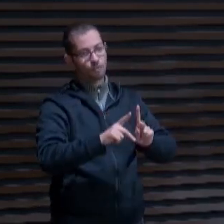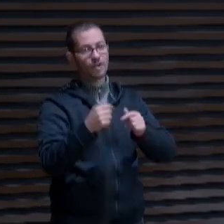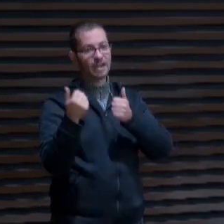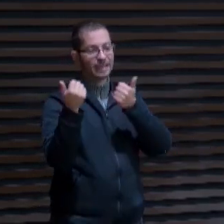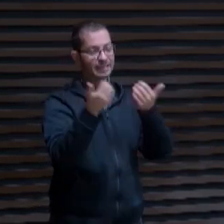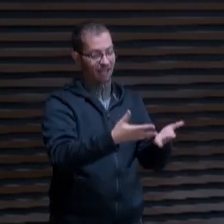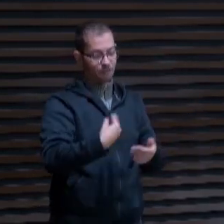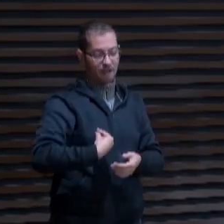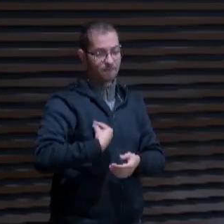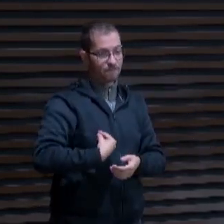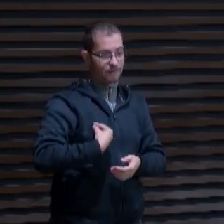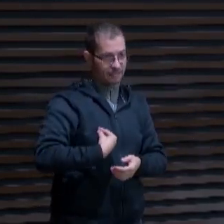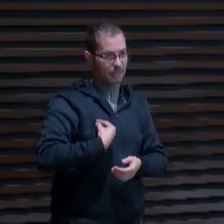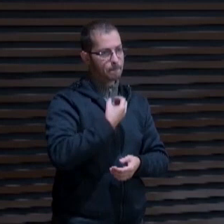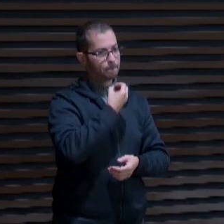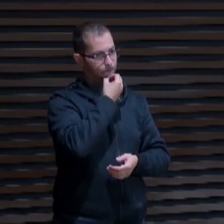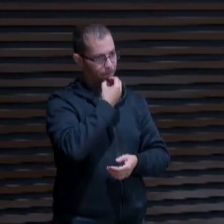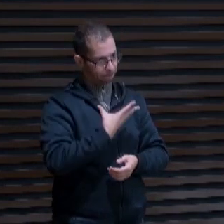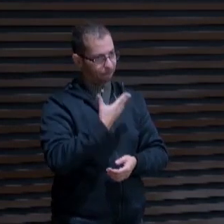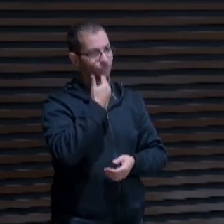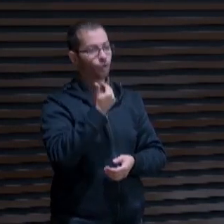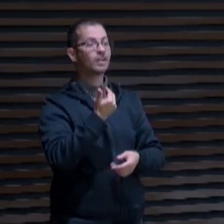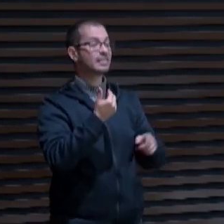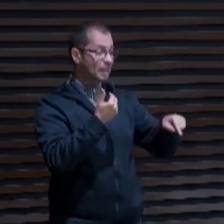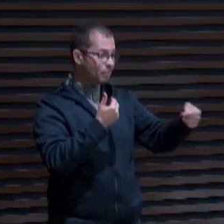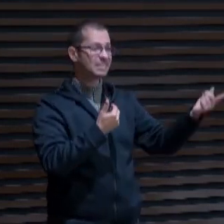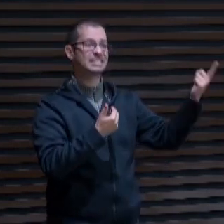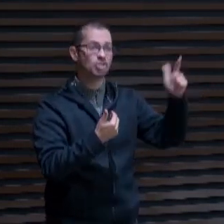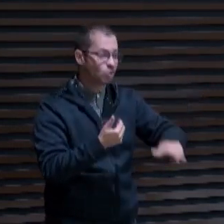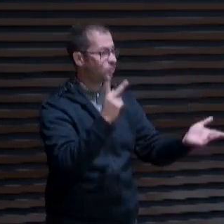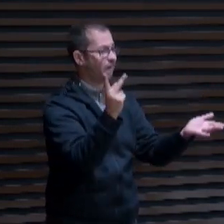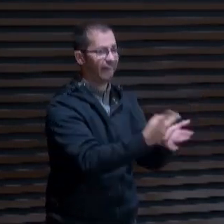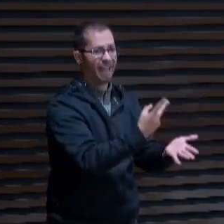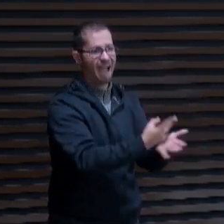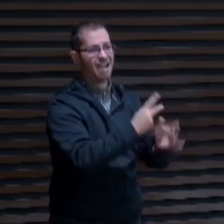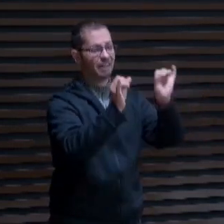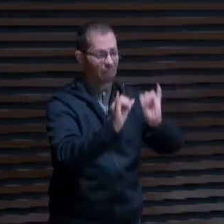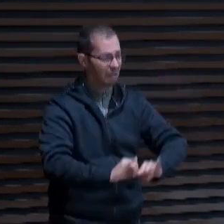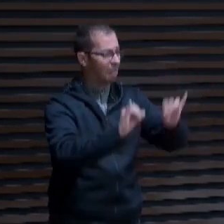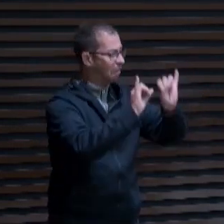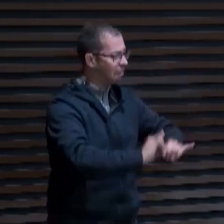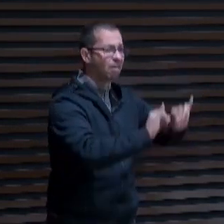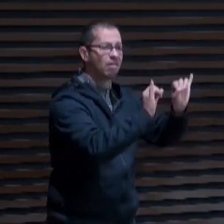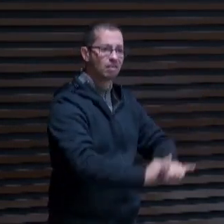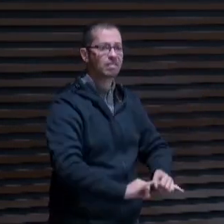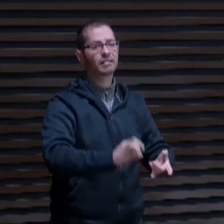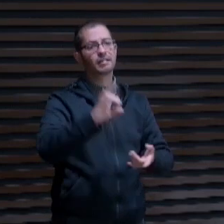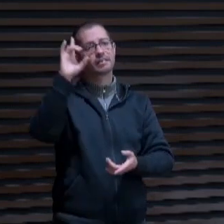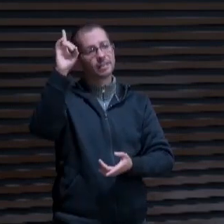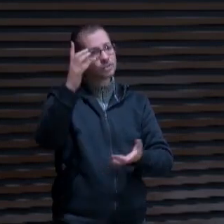mais regalada, e eles voltavam à idolatria. E novamente, até o tempo do sacerdote